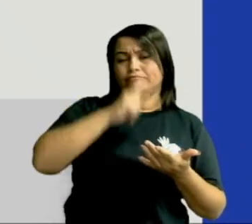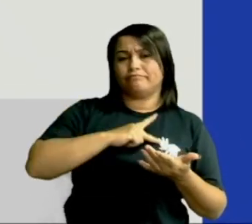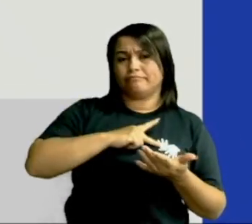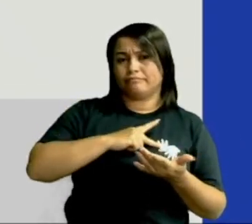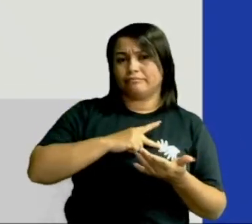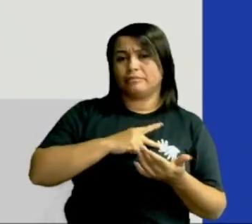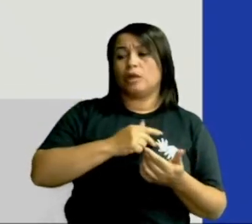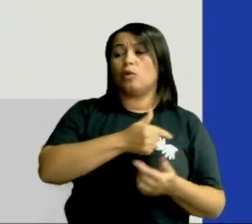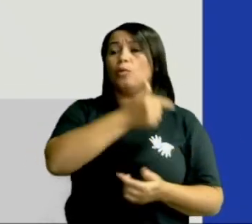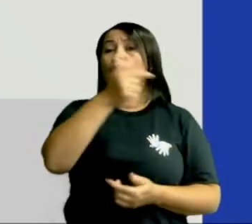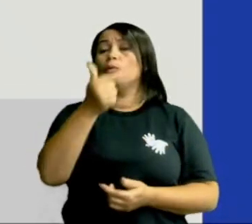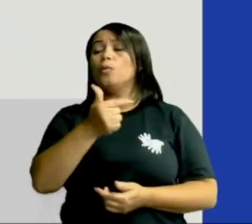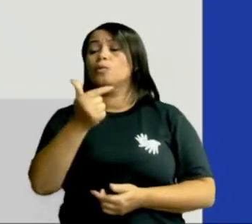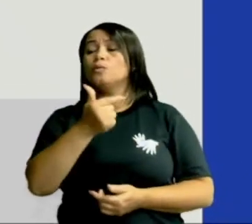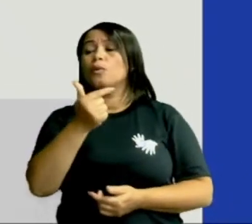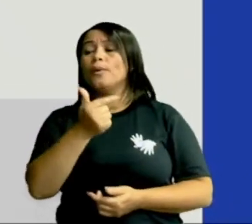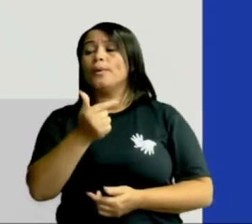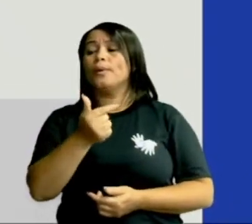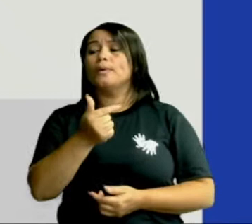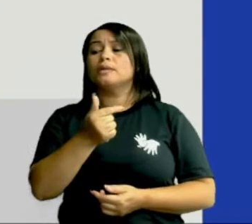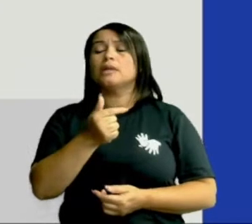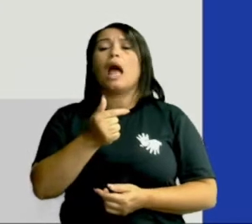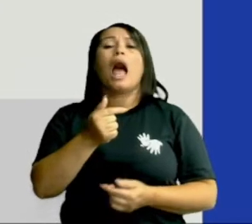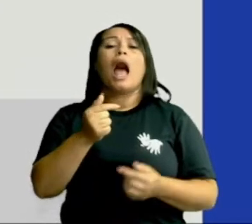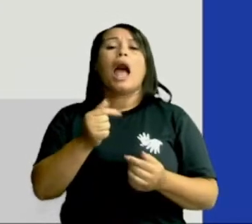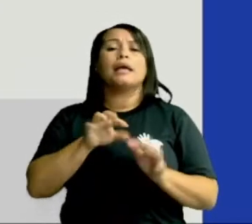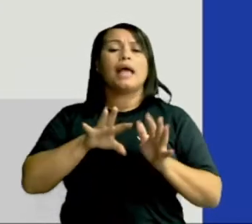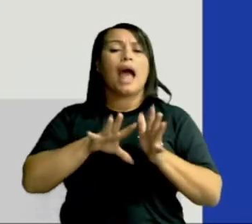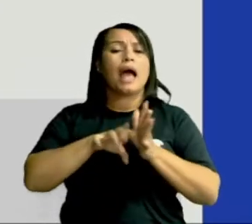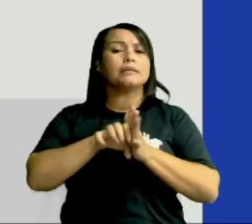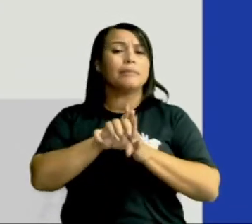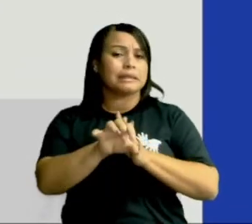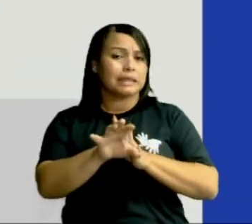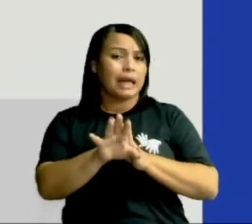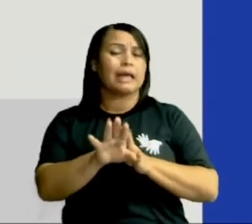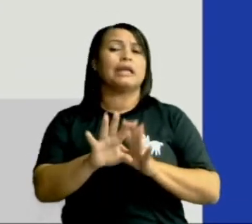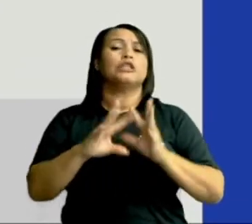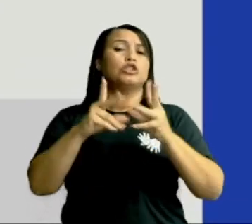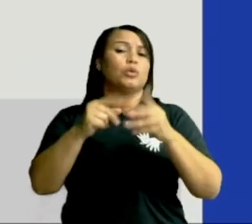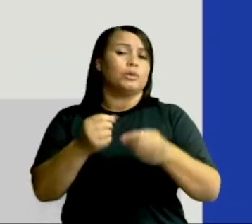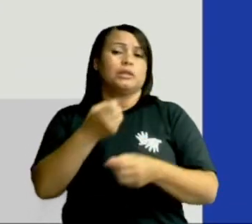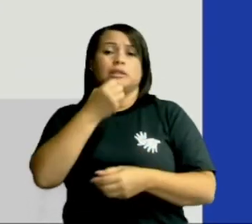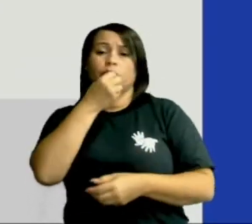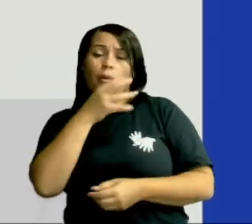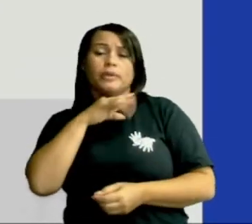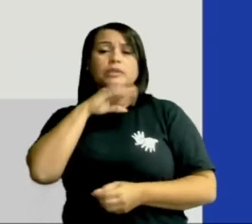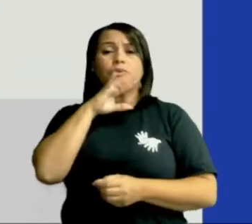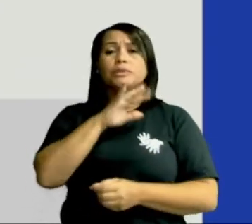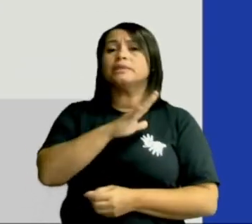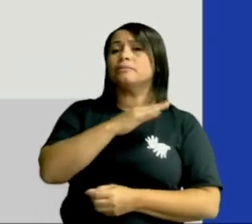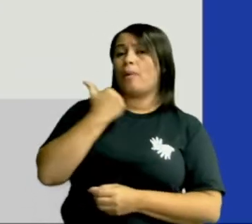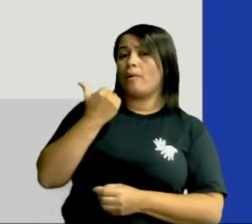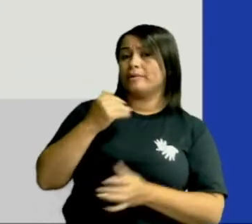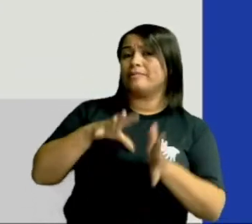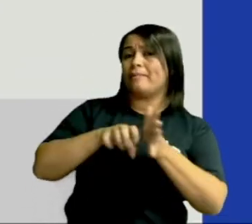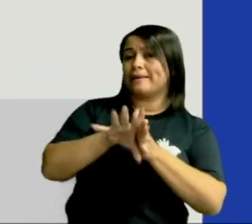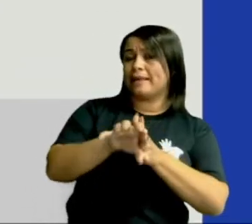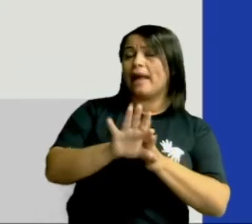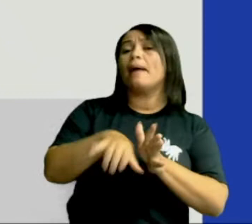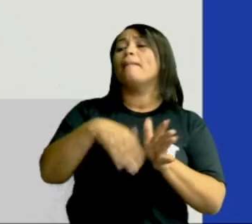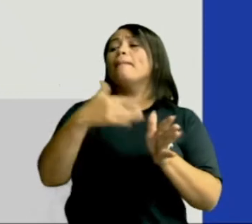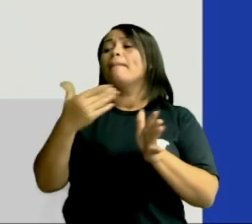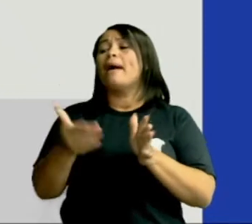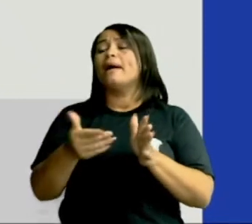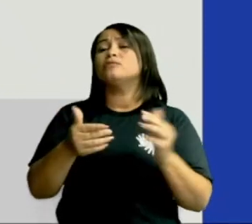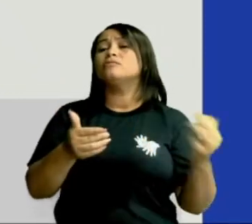no círculo 2, esses antibióticos matam todas as bactérias, tanto as boas quanto as ruins. Mas